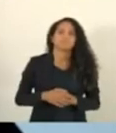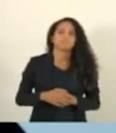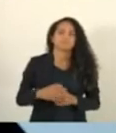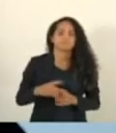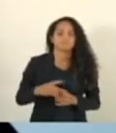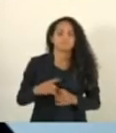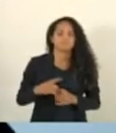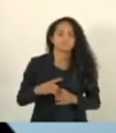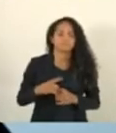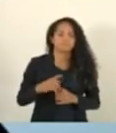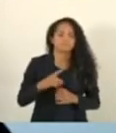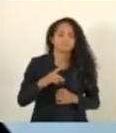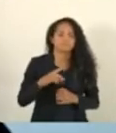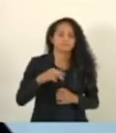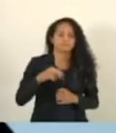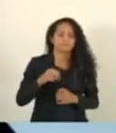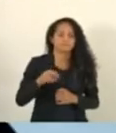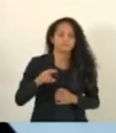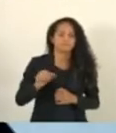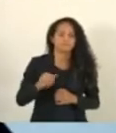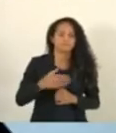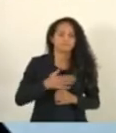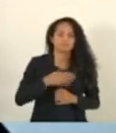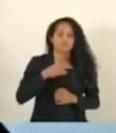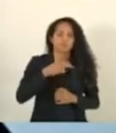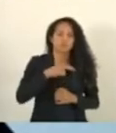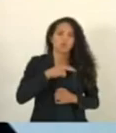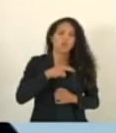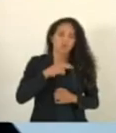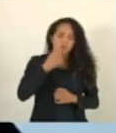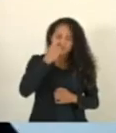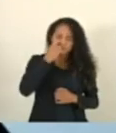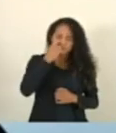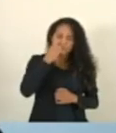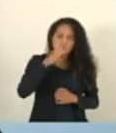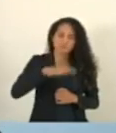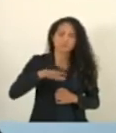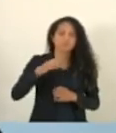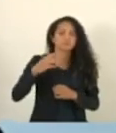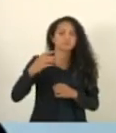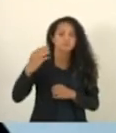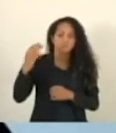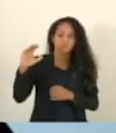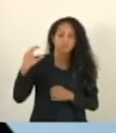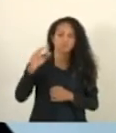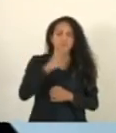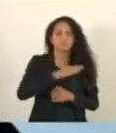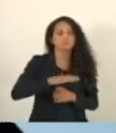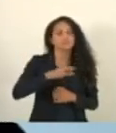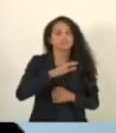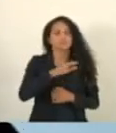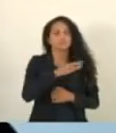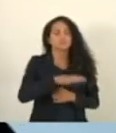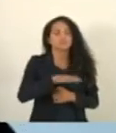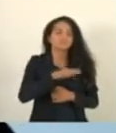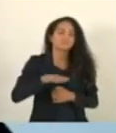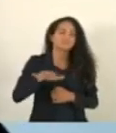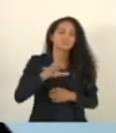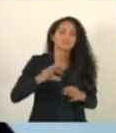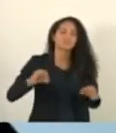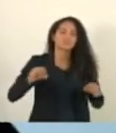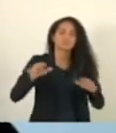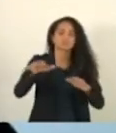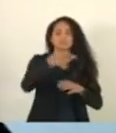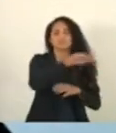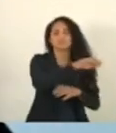nora Priscila. Ou seja, nós somos dali. Nós somos de Cariacica, nós somos de Taquari, de Jardim América, de Alto